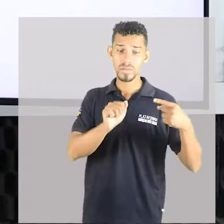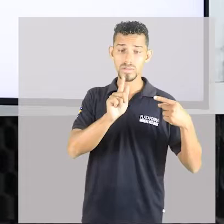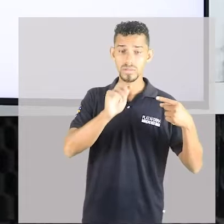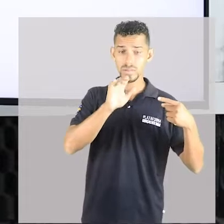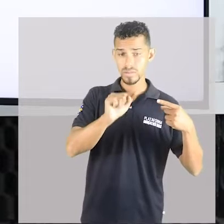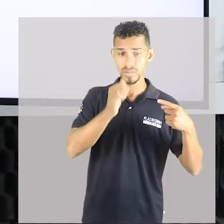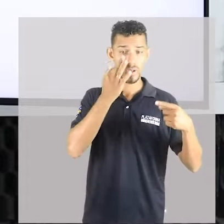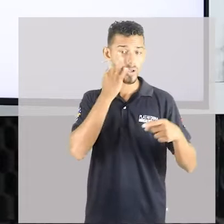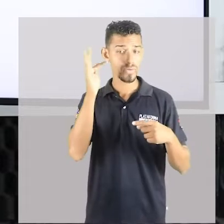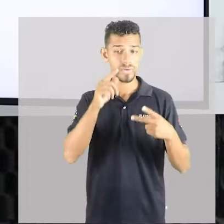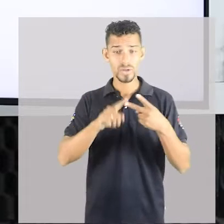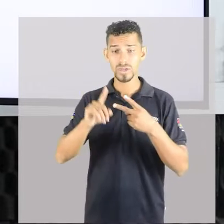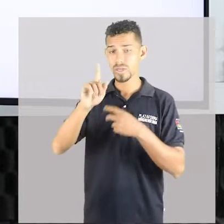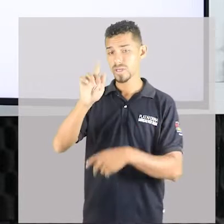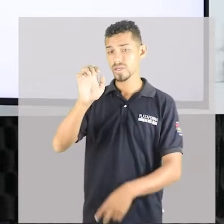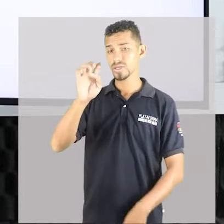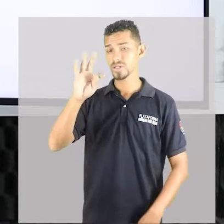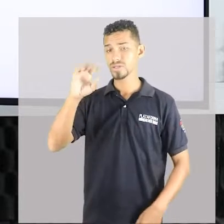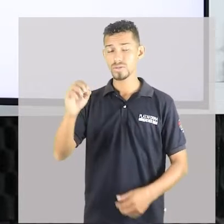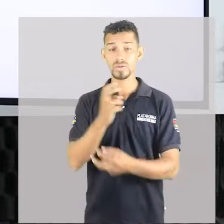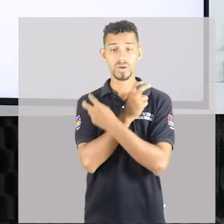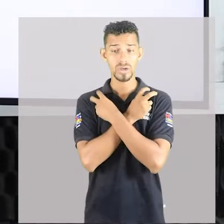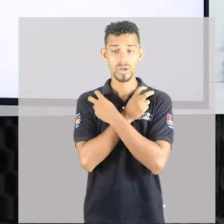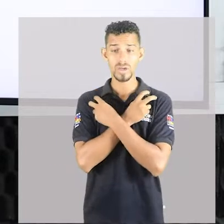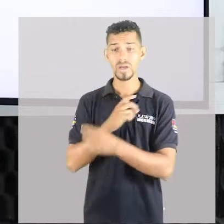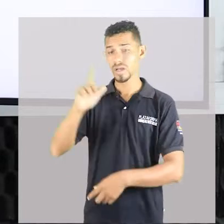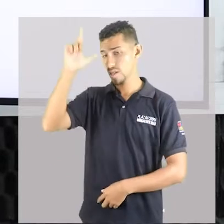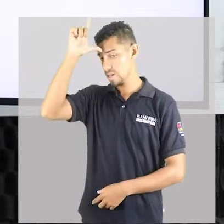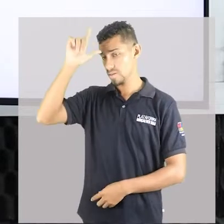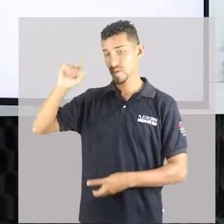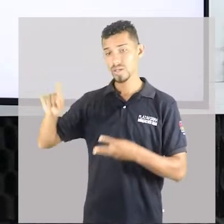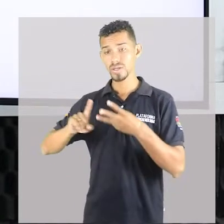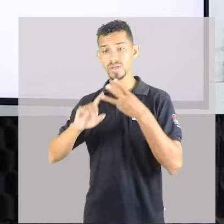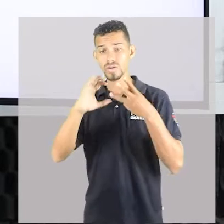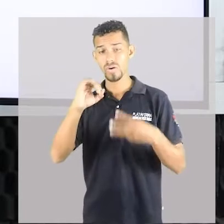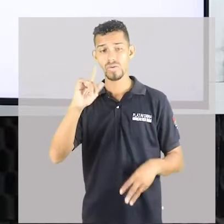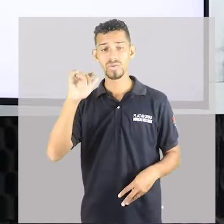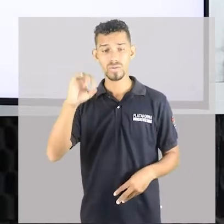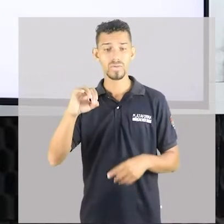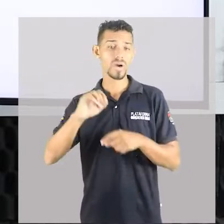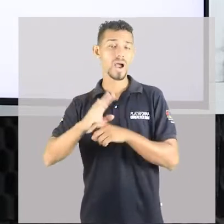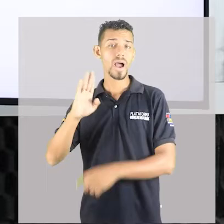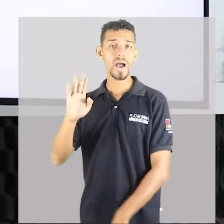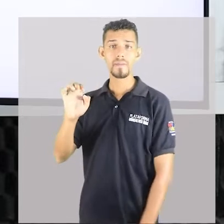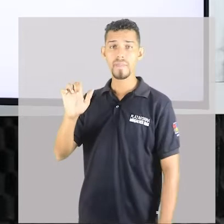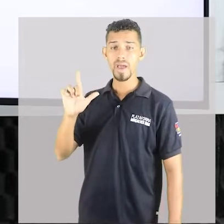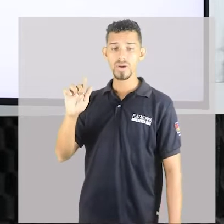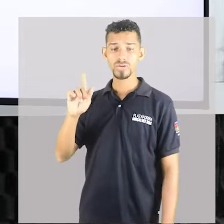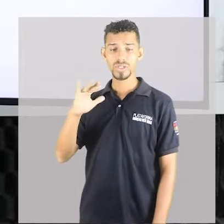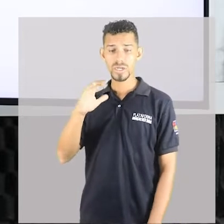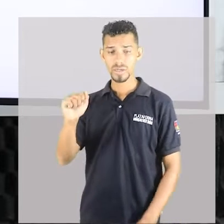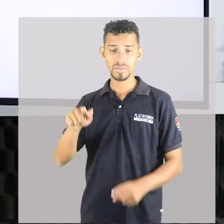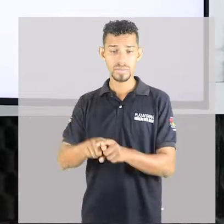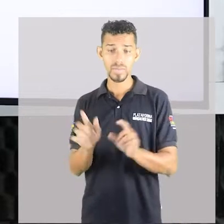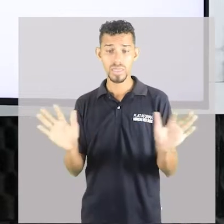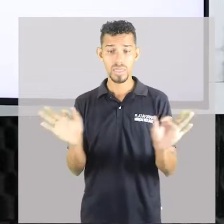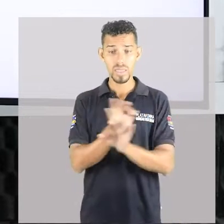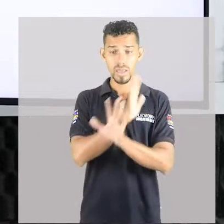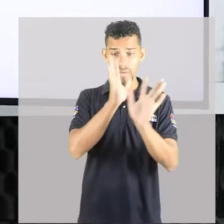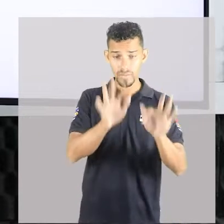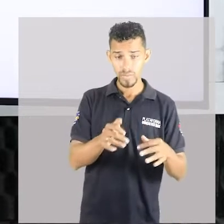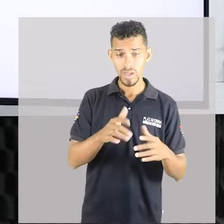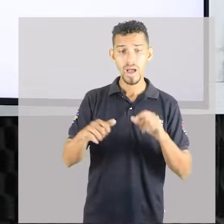a Grã-Bretanha e o Congo, a Bélgica. E a consolidação dessa partilha da África vai se dar pela Conferência de Berlim,